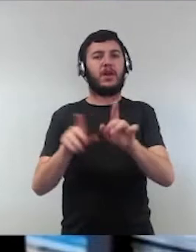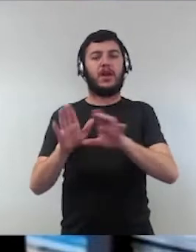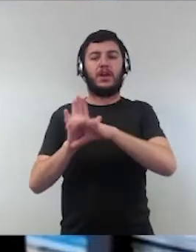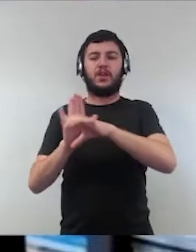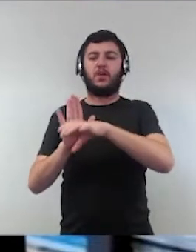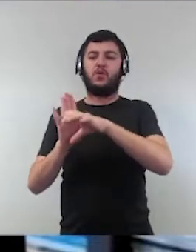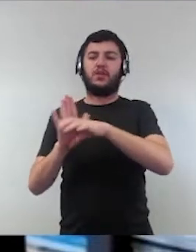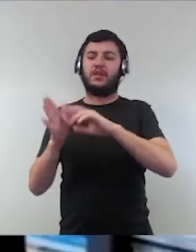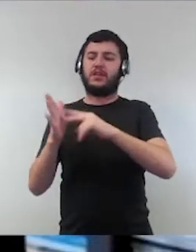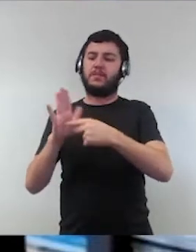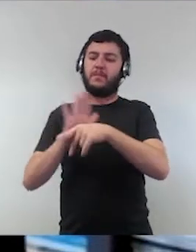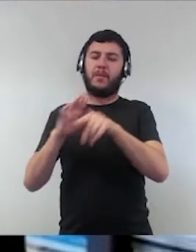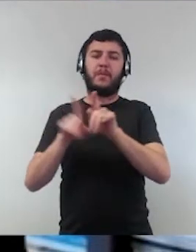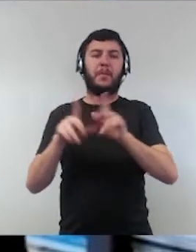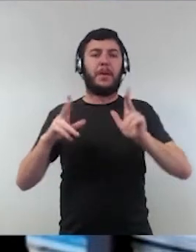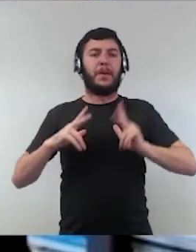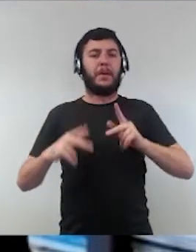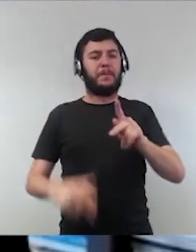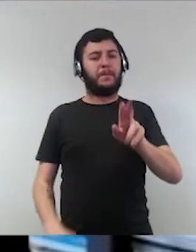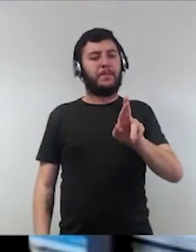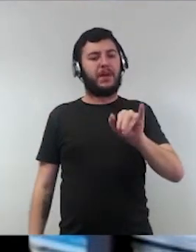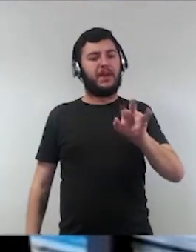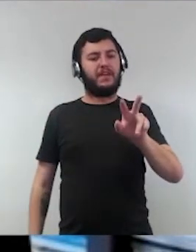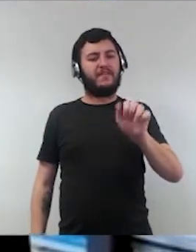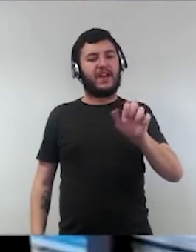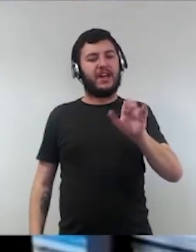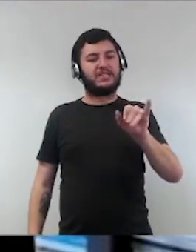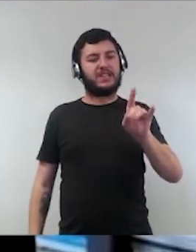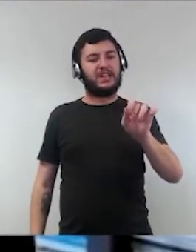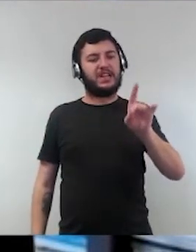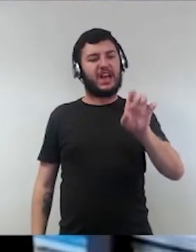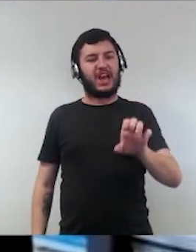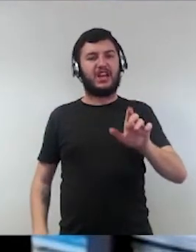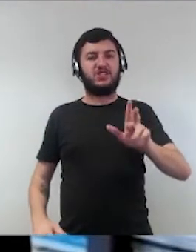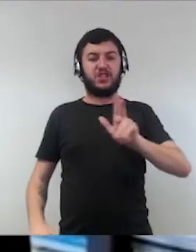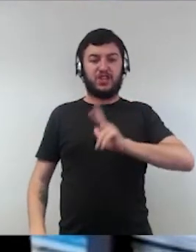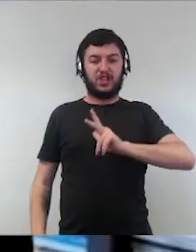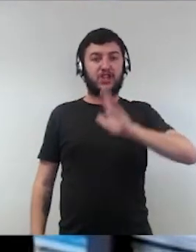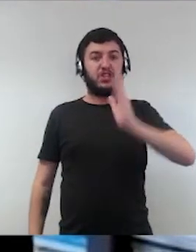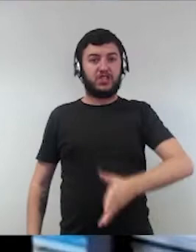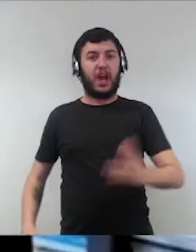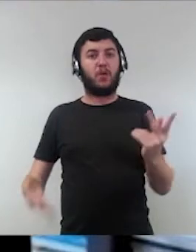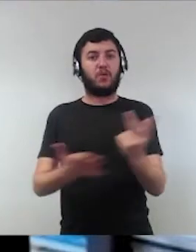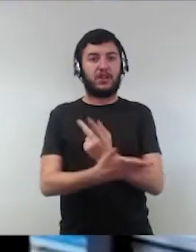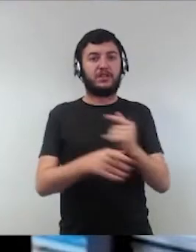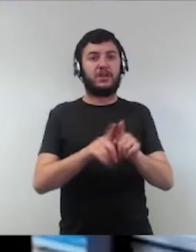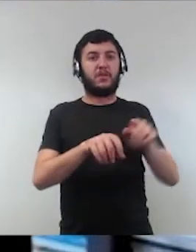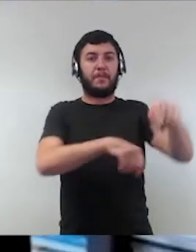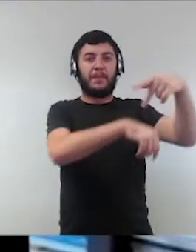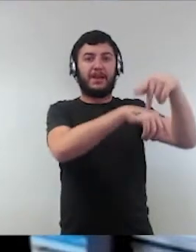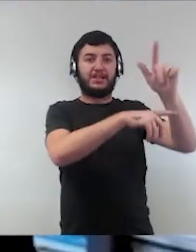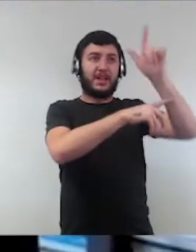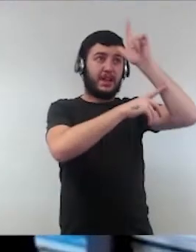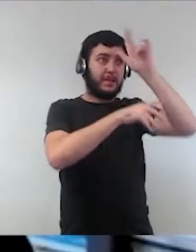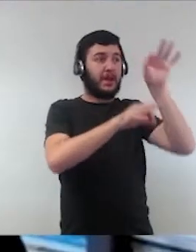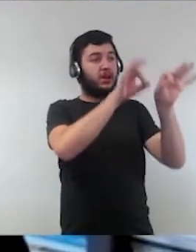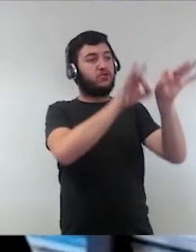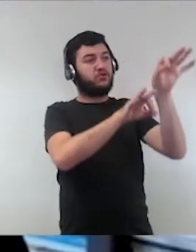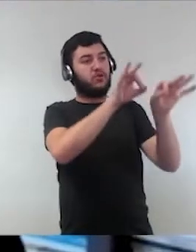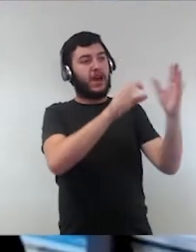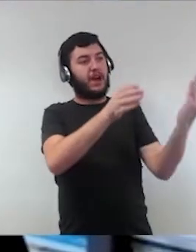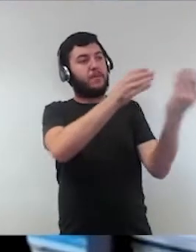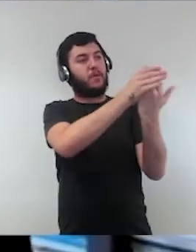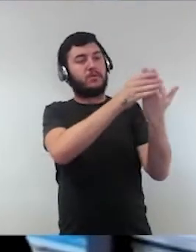de privacidade que surgiu naquele julgado histórico na Alemanha, em 1983, e